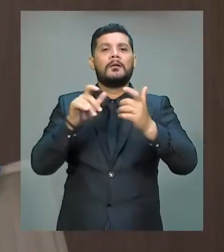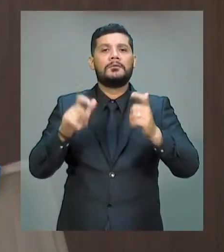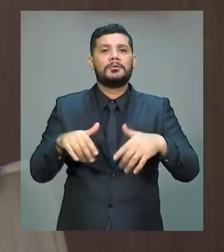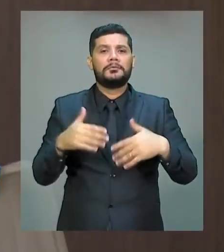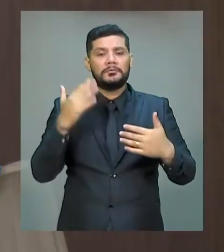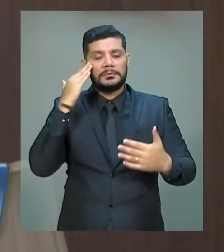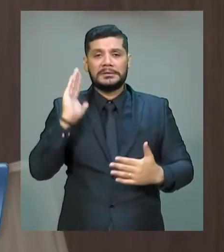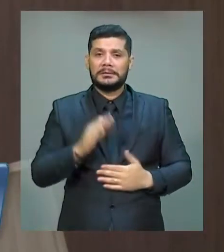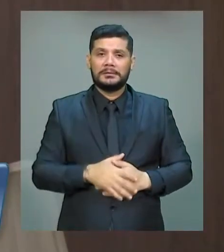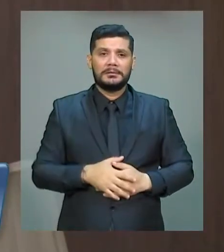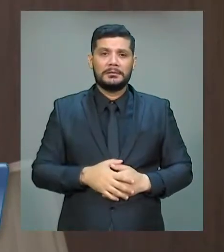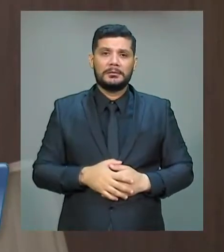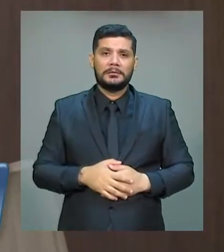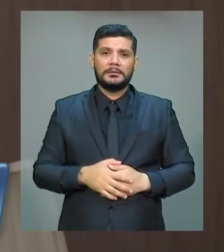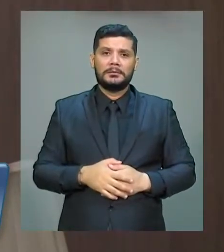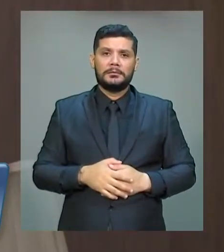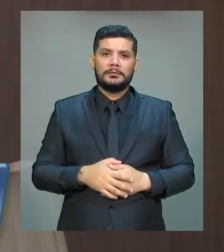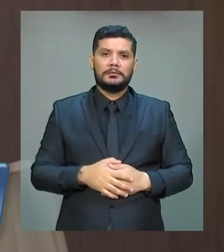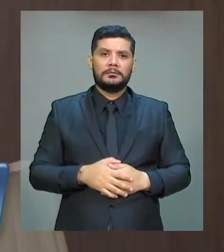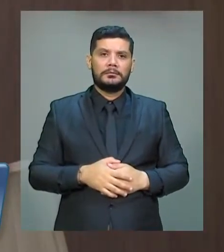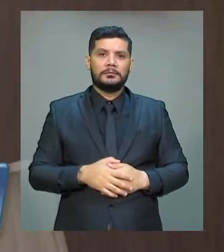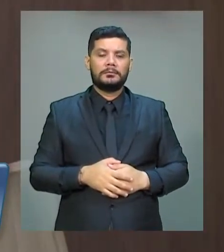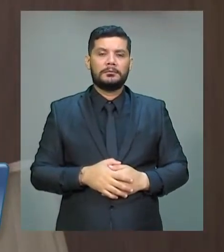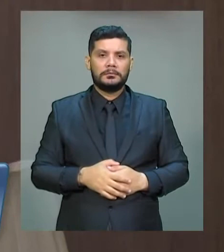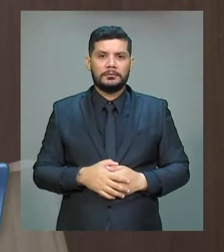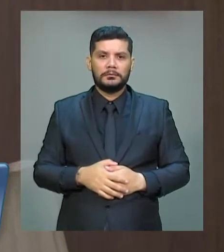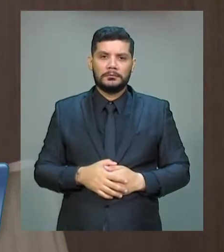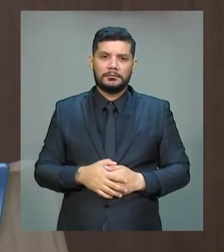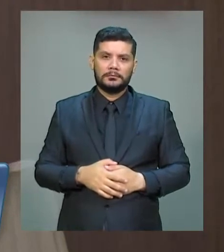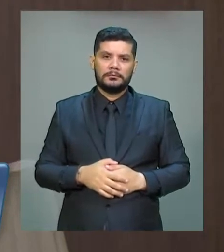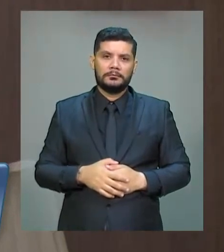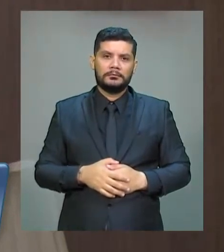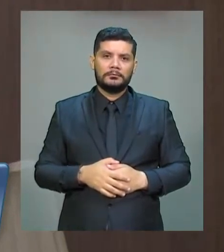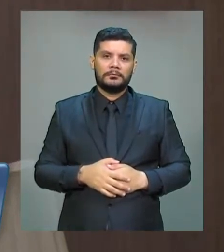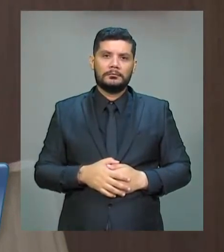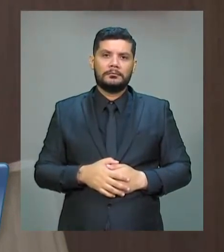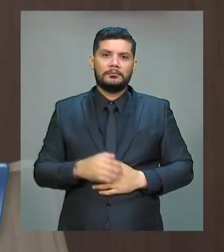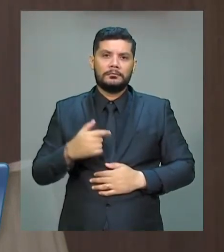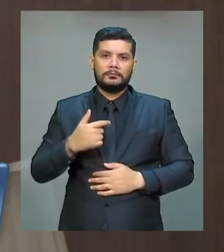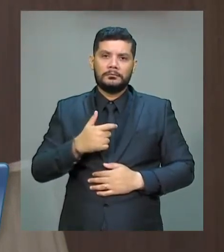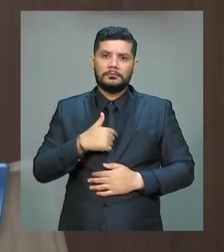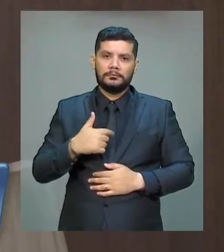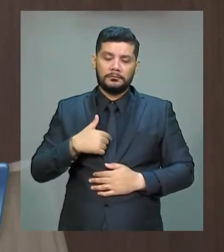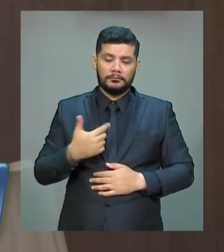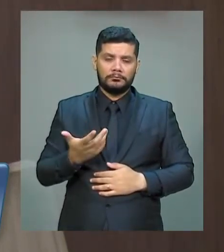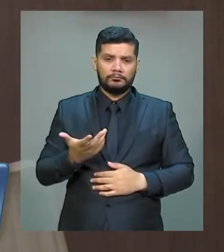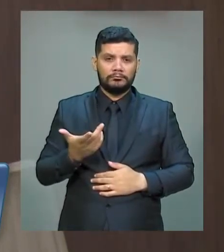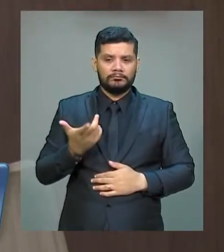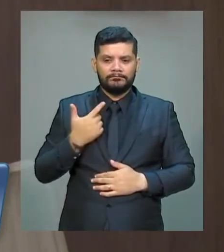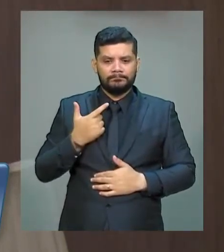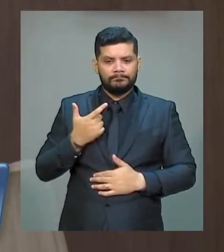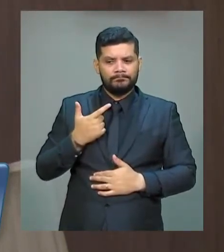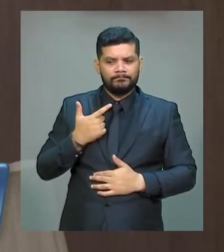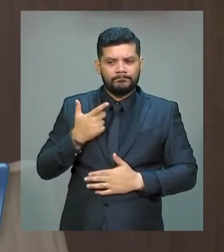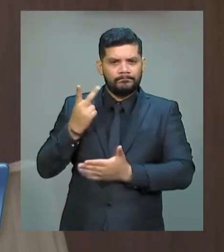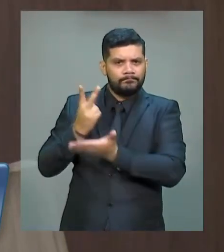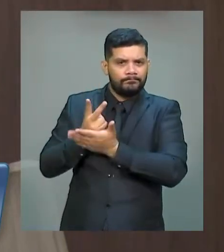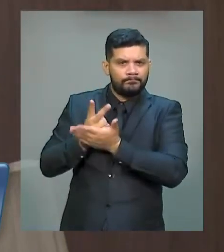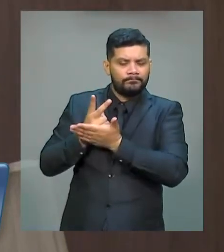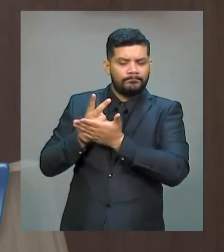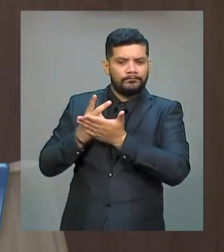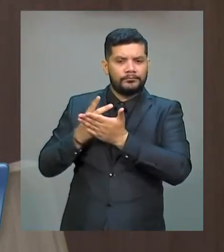Fernando, eu me ative à linha do tempo. O senhor, que experiente que é, e antes de passar para o deputado